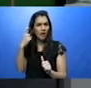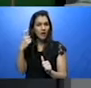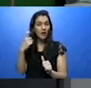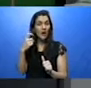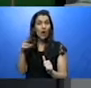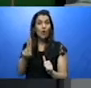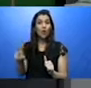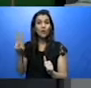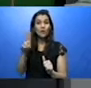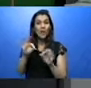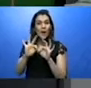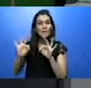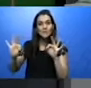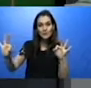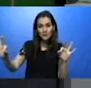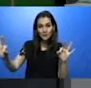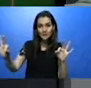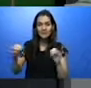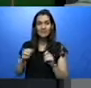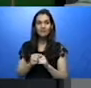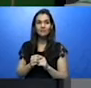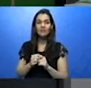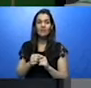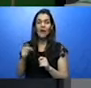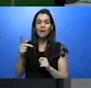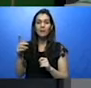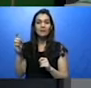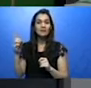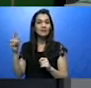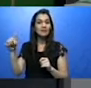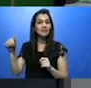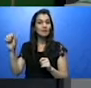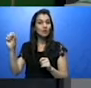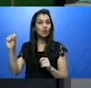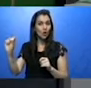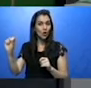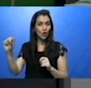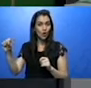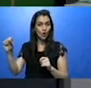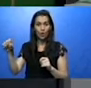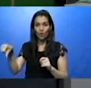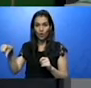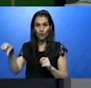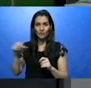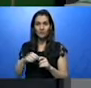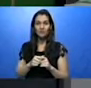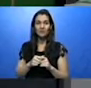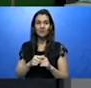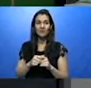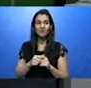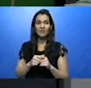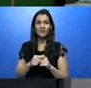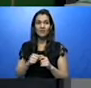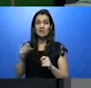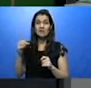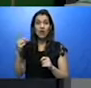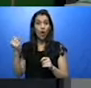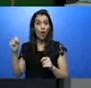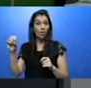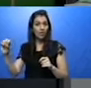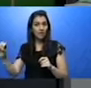de medida, na página 179 ainda. Na página 180, nós teremos unidades de medida de massa,